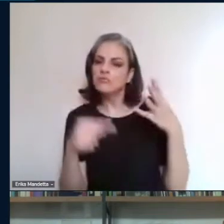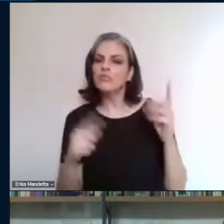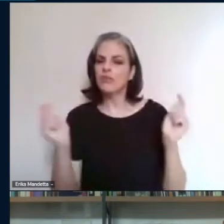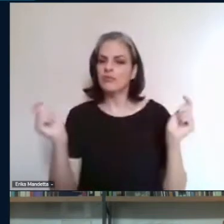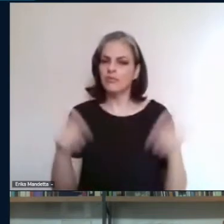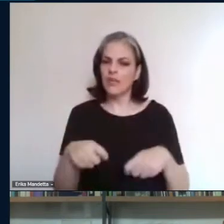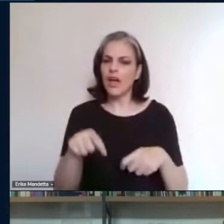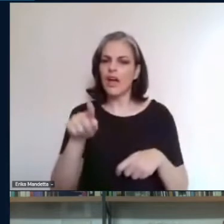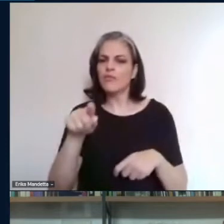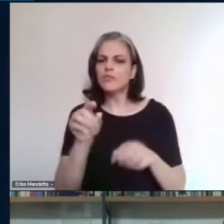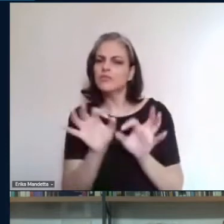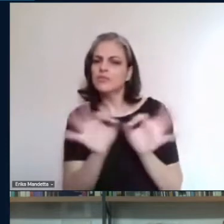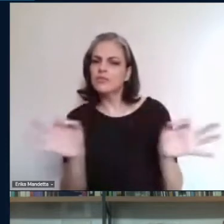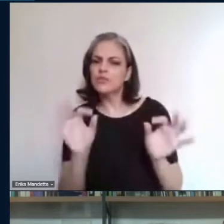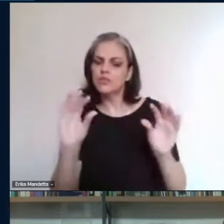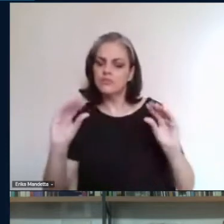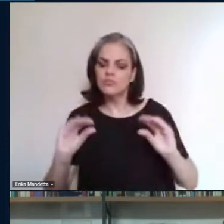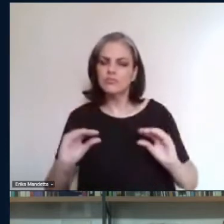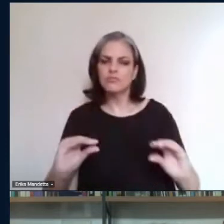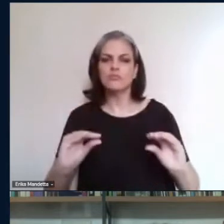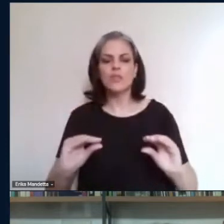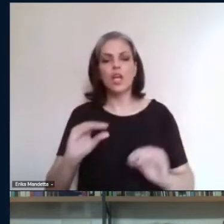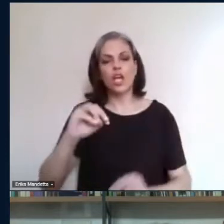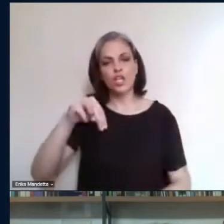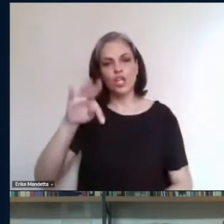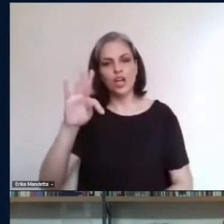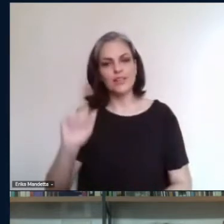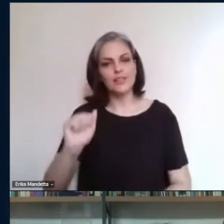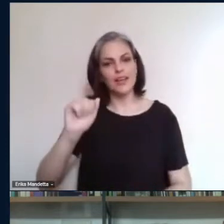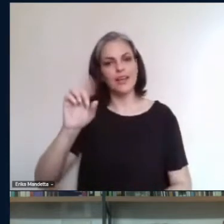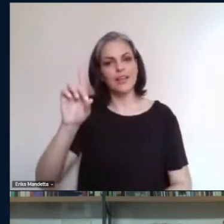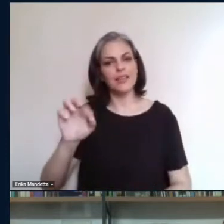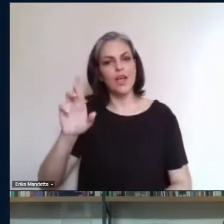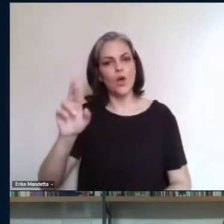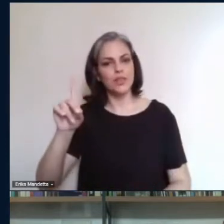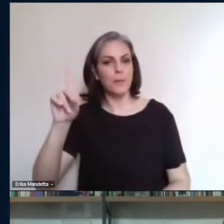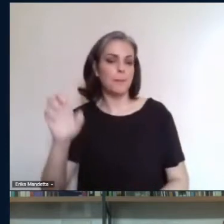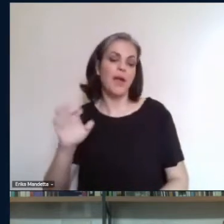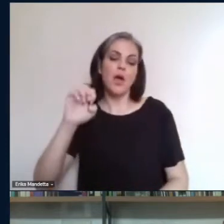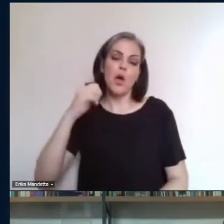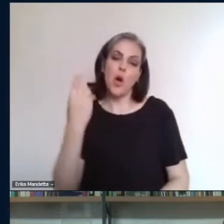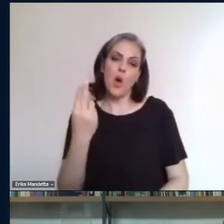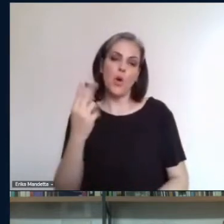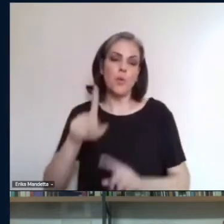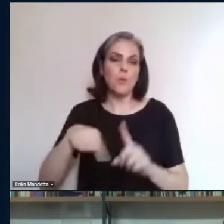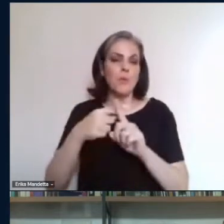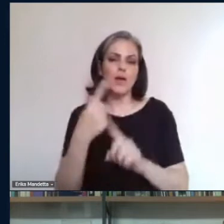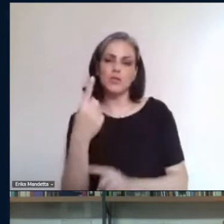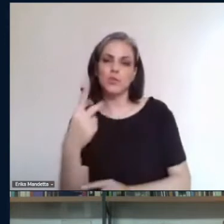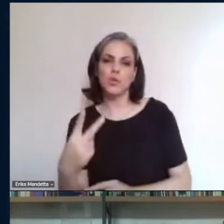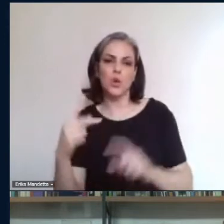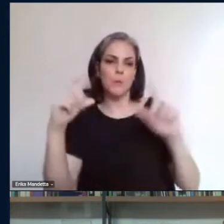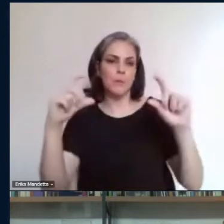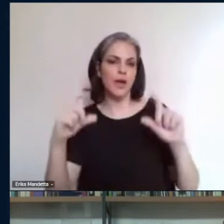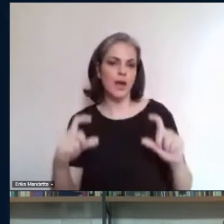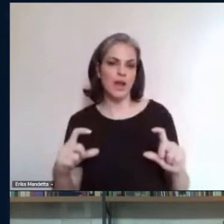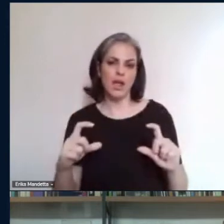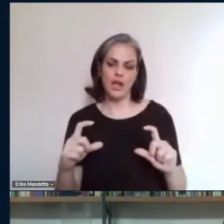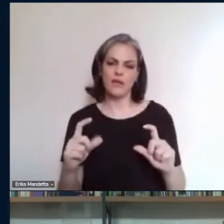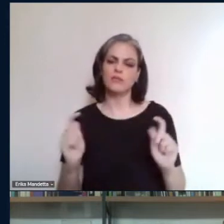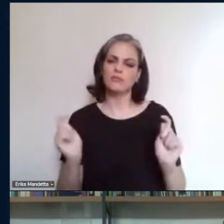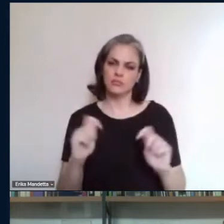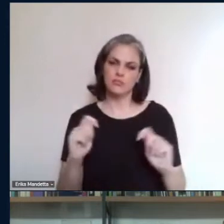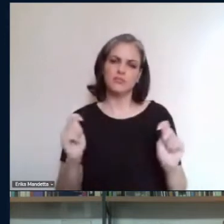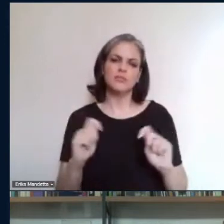uma nota de rodapé, em outros momentos, um, dois parágrafos para aprofundar essa questão das análises quando for o link